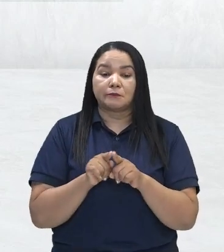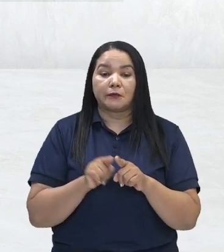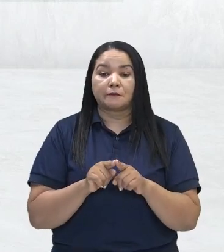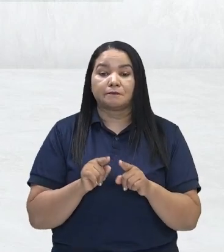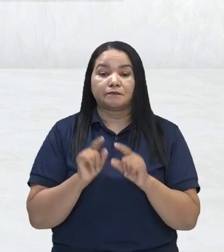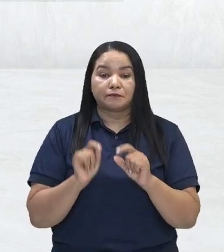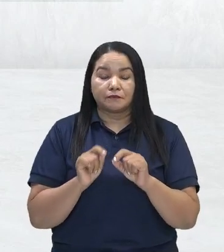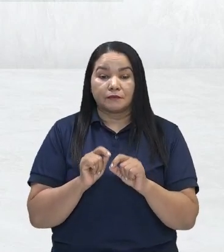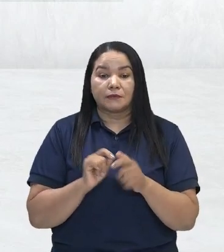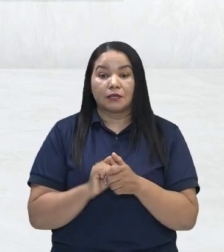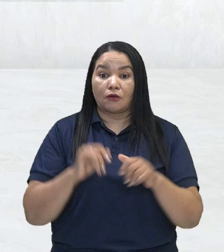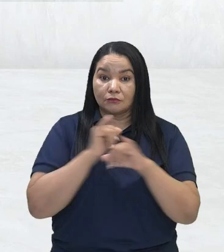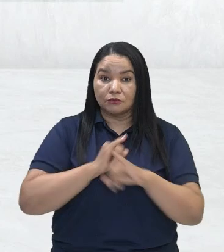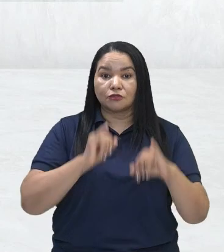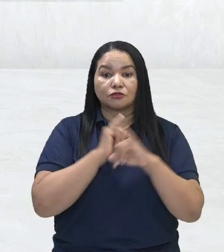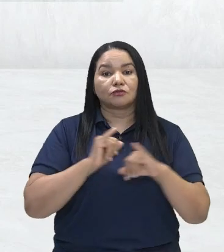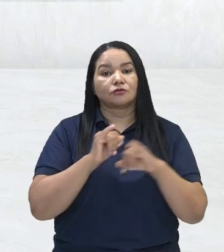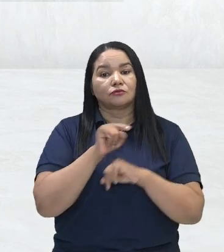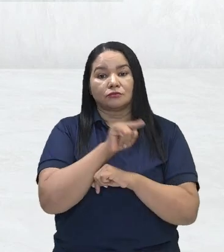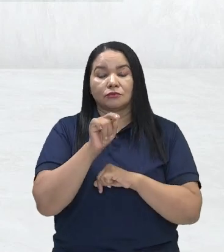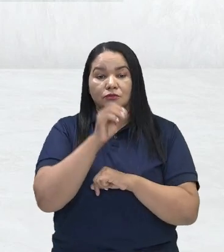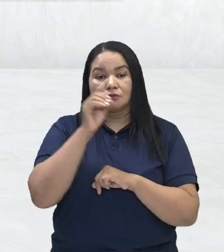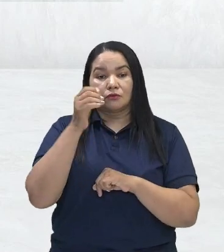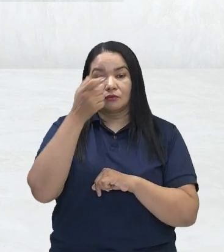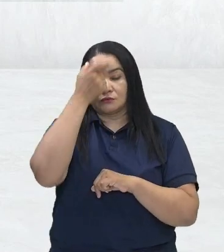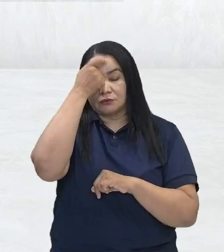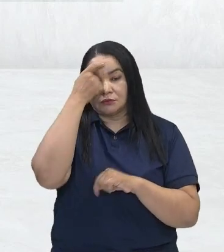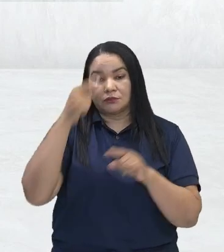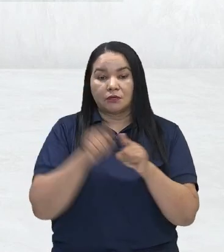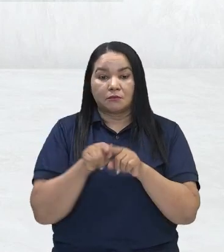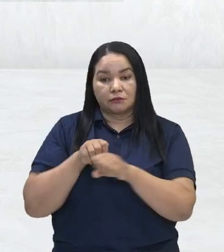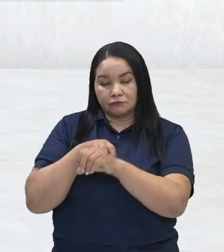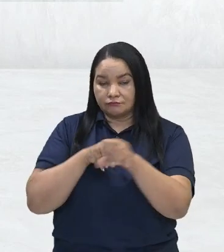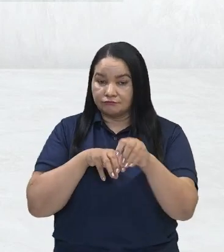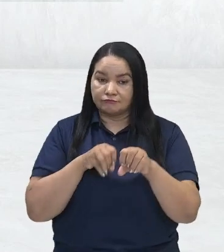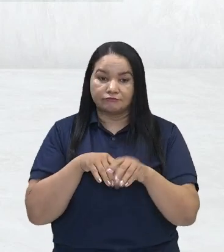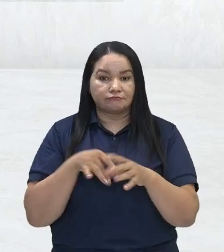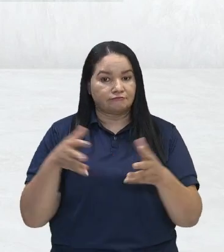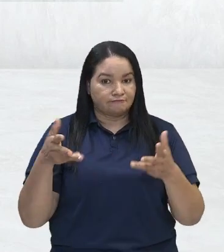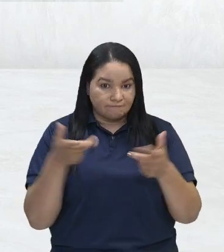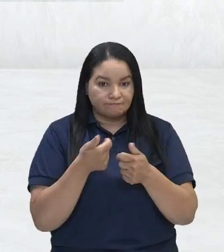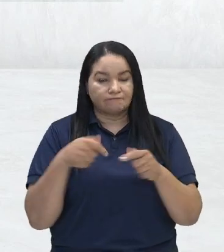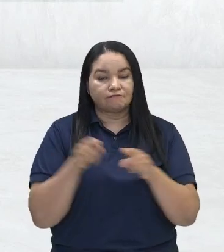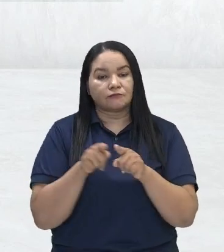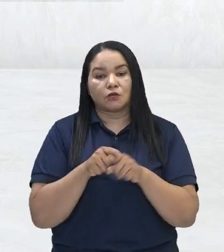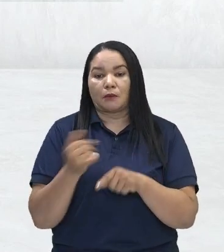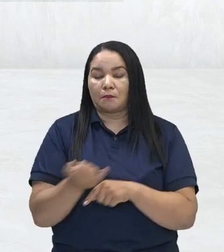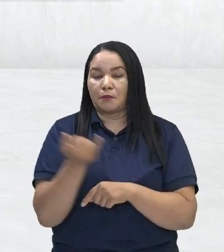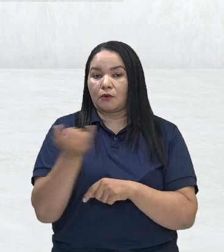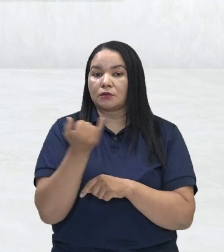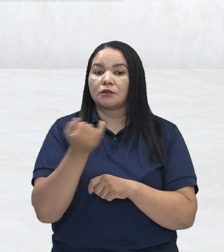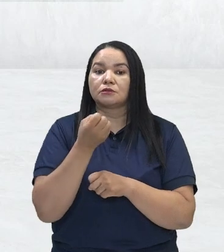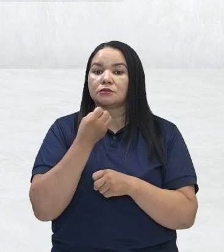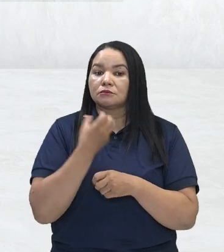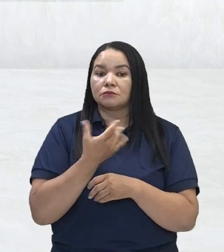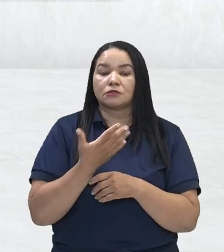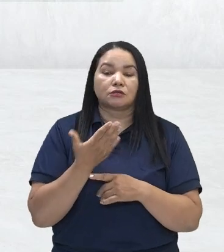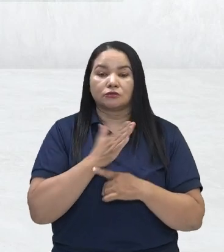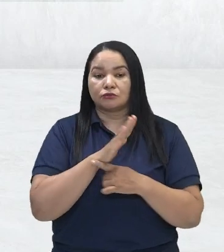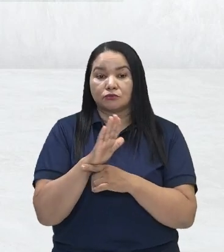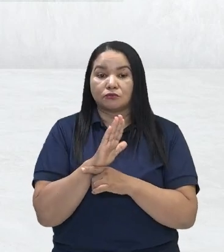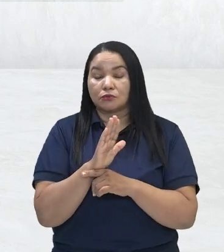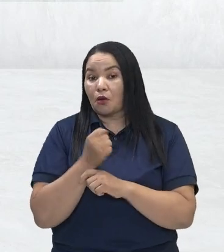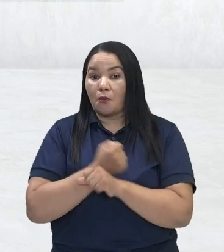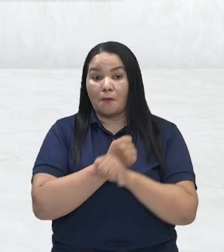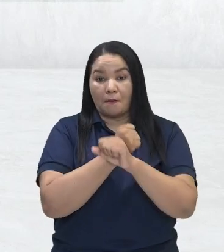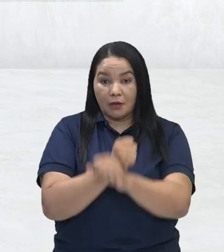a conscientização e a educação são ferramentas poderosas no combate